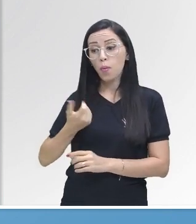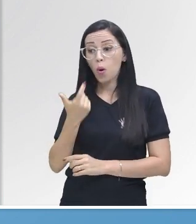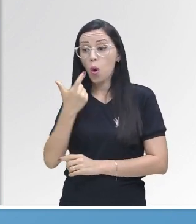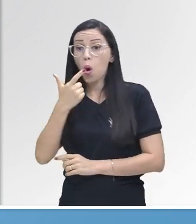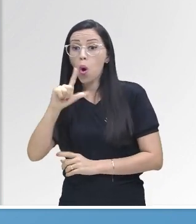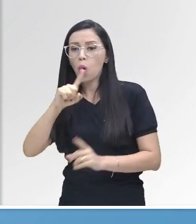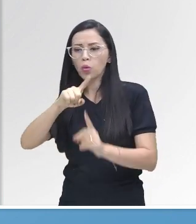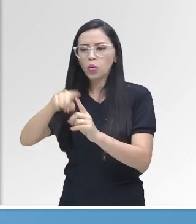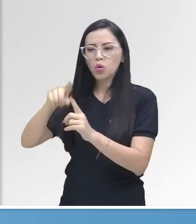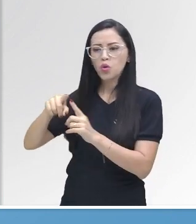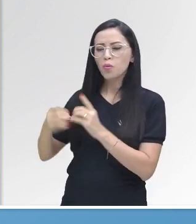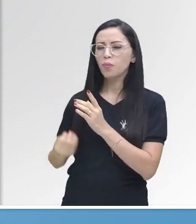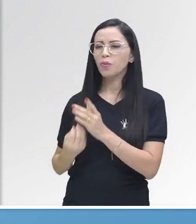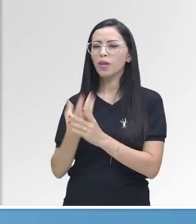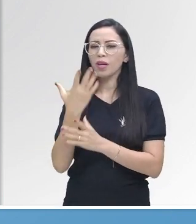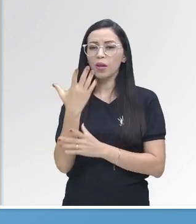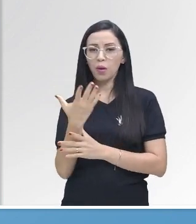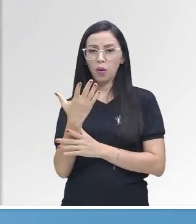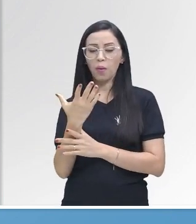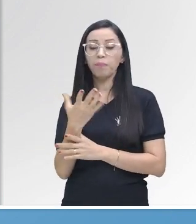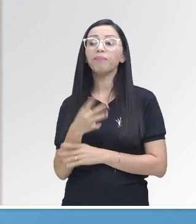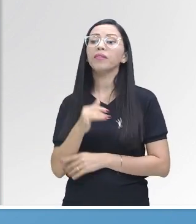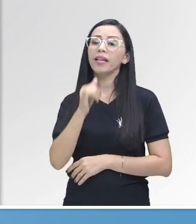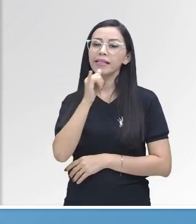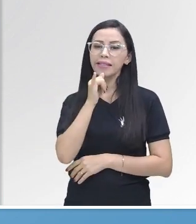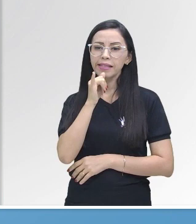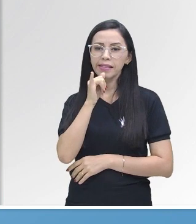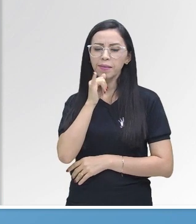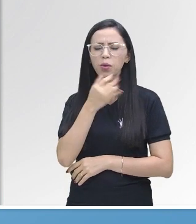as terras e ao fazer construções,